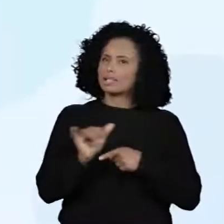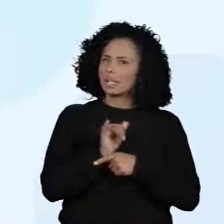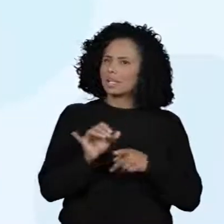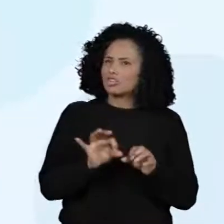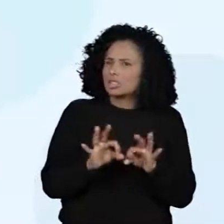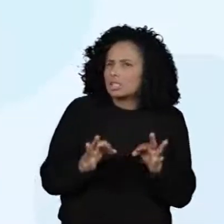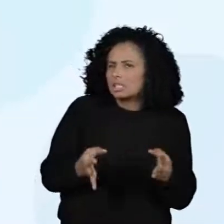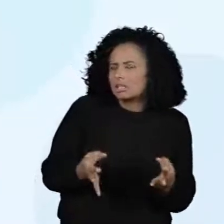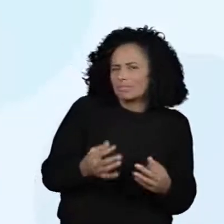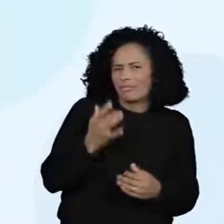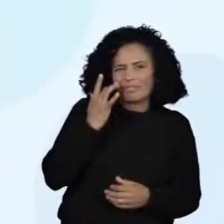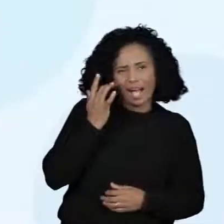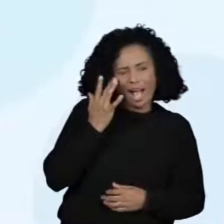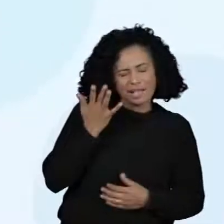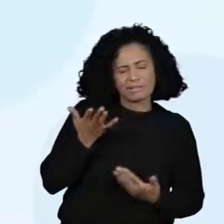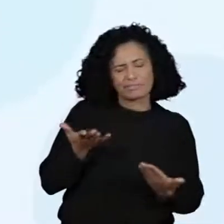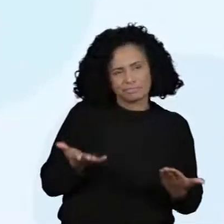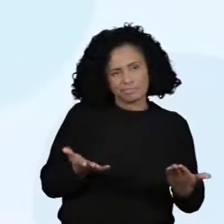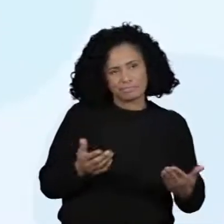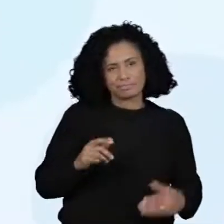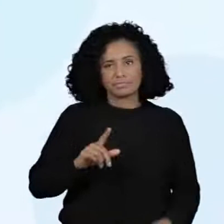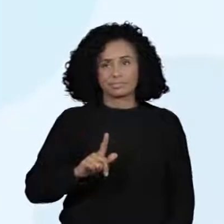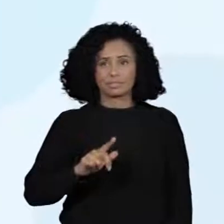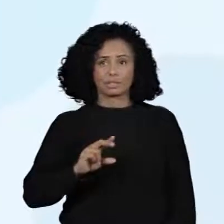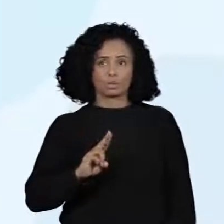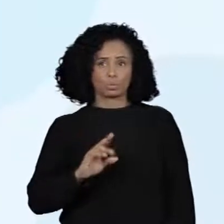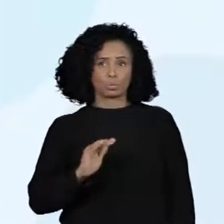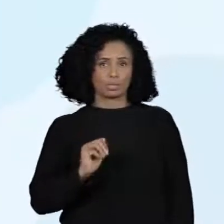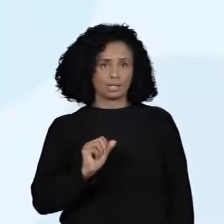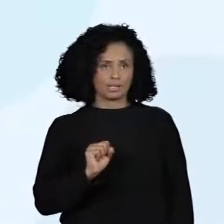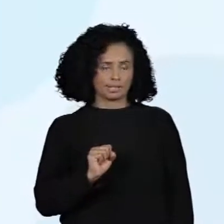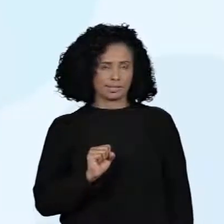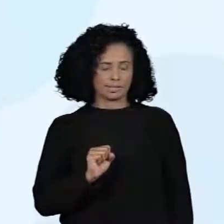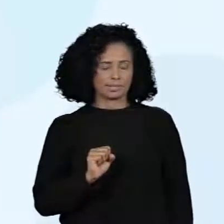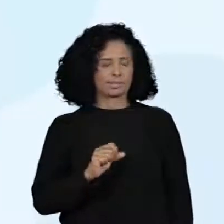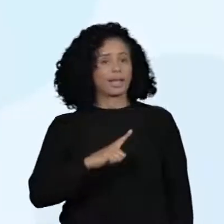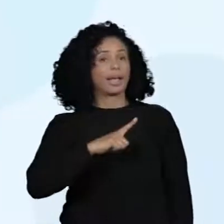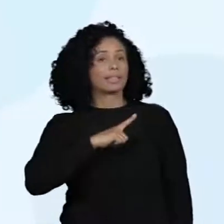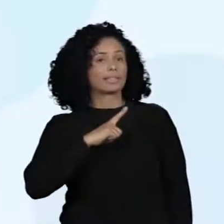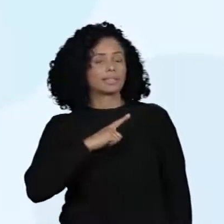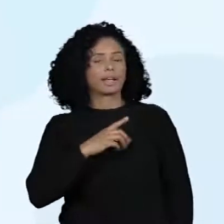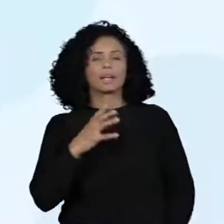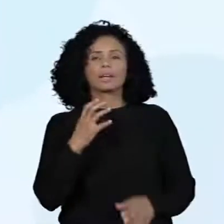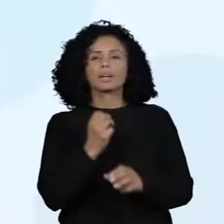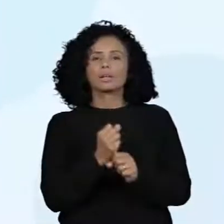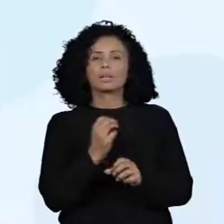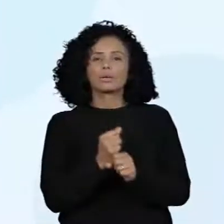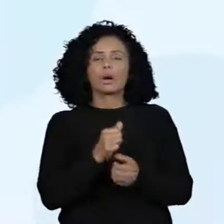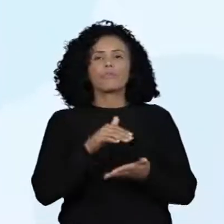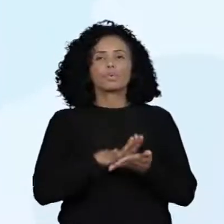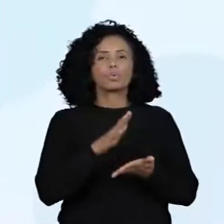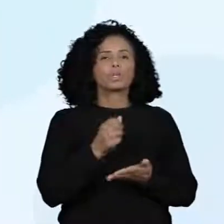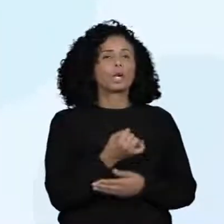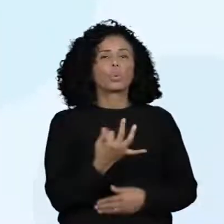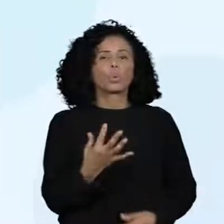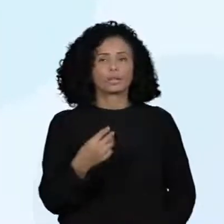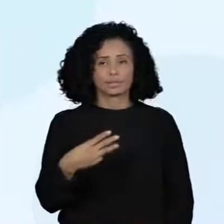eu acho. Sim. Lucas tem 36